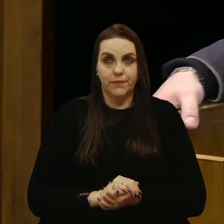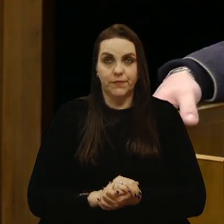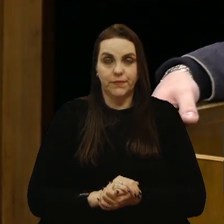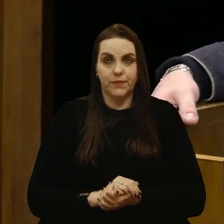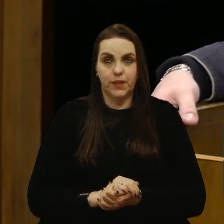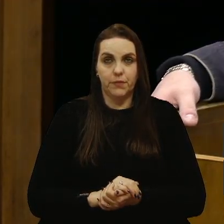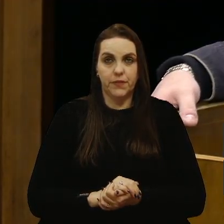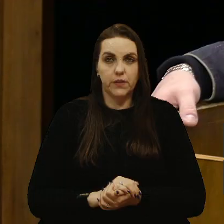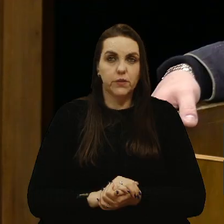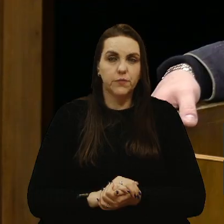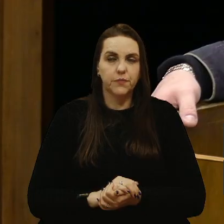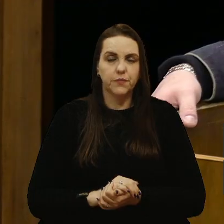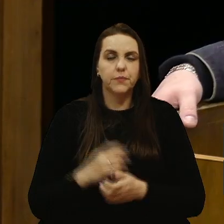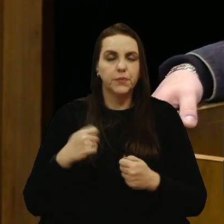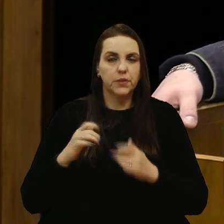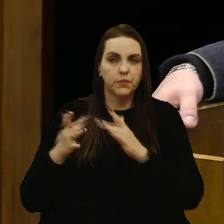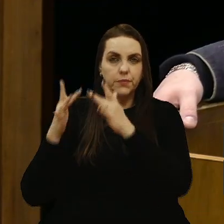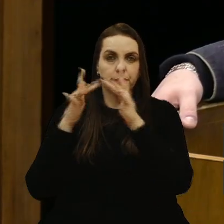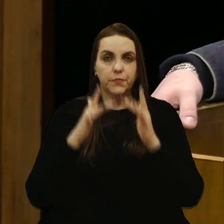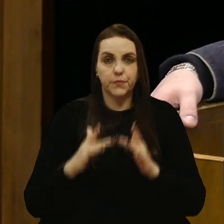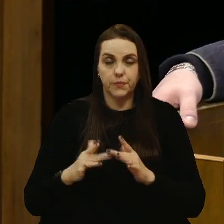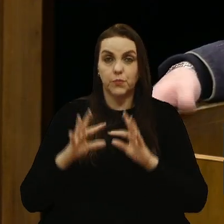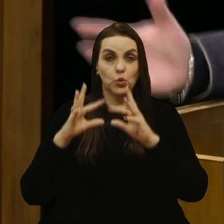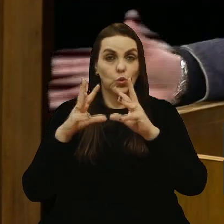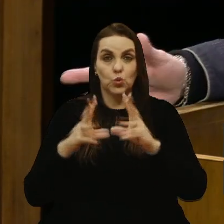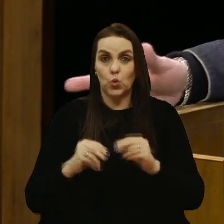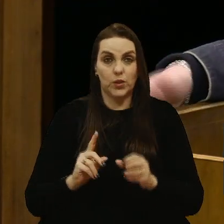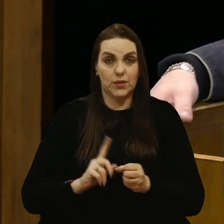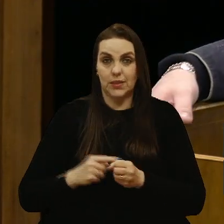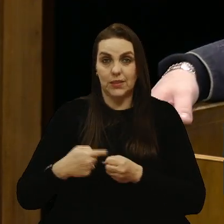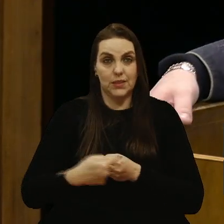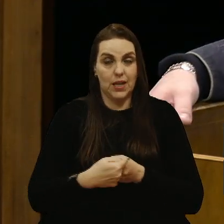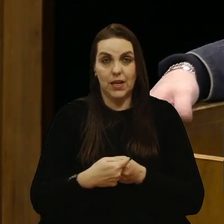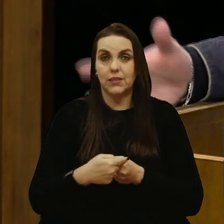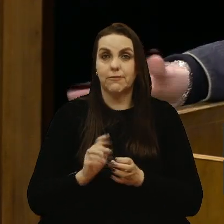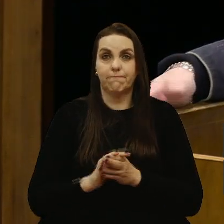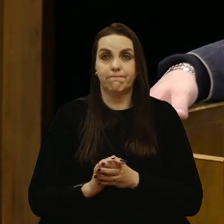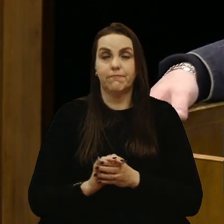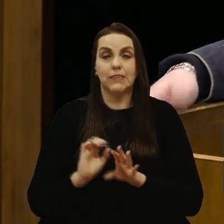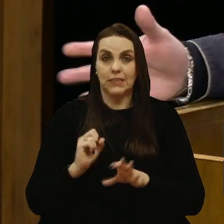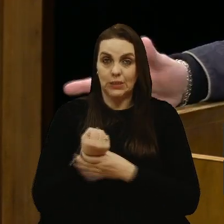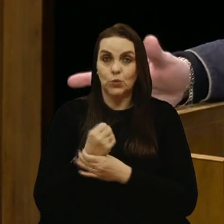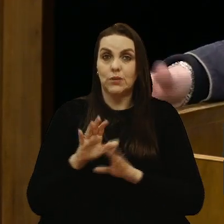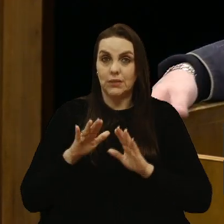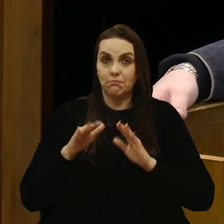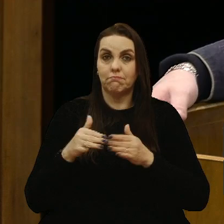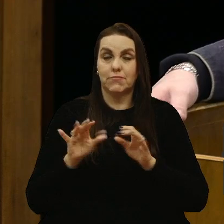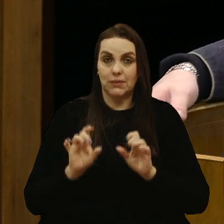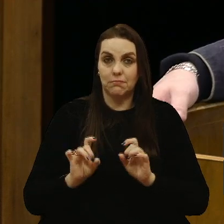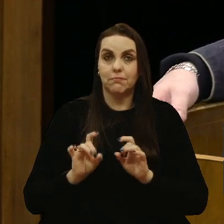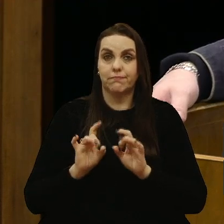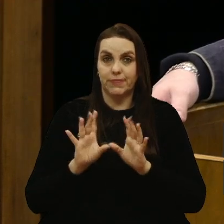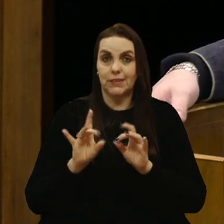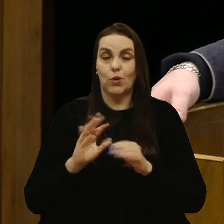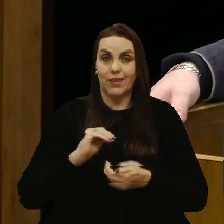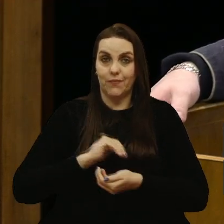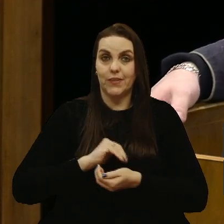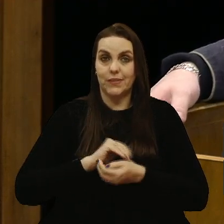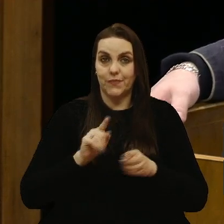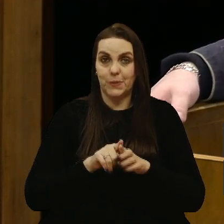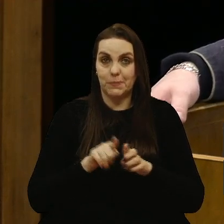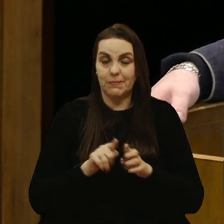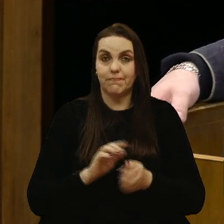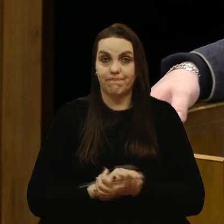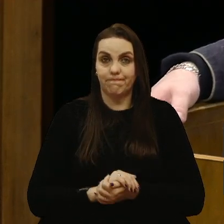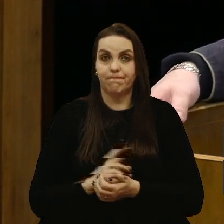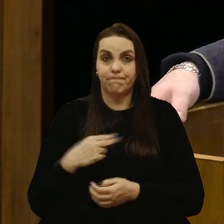articular com as demais forças vivas da cidade, órgãos de segurança em especial e a própria Defesa Civil, para que a